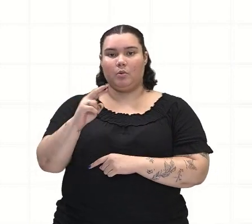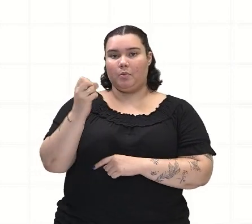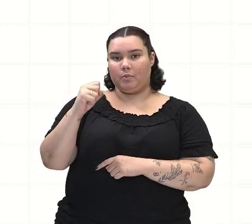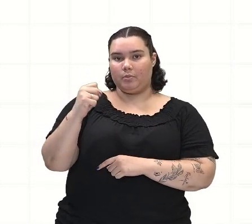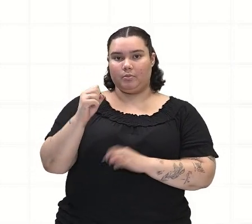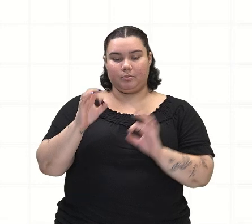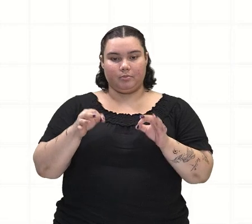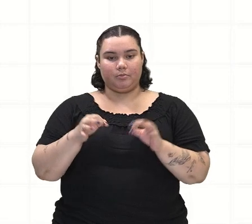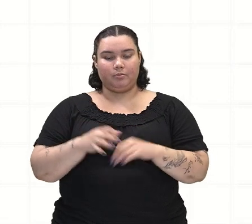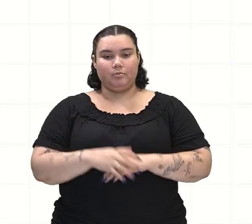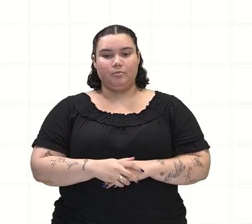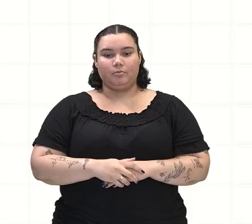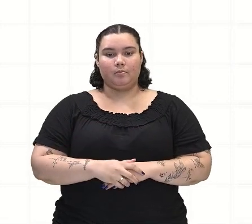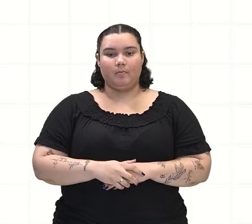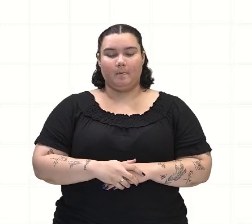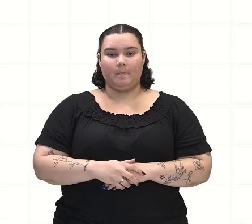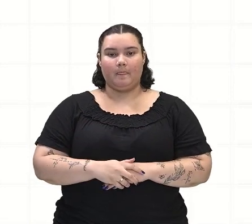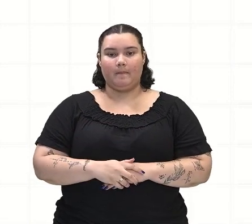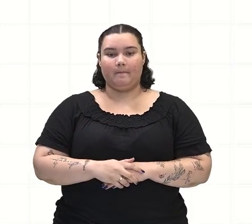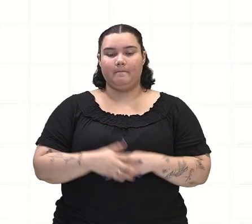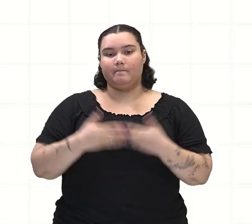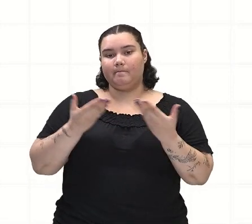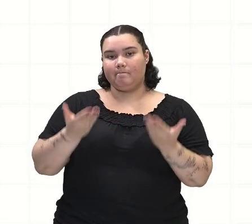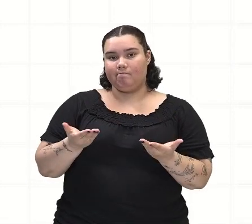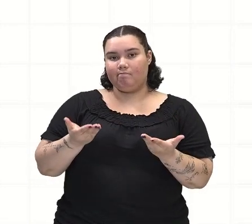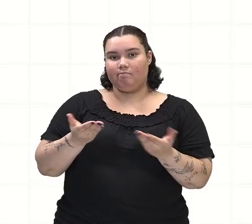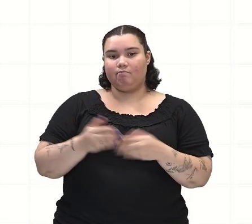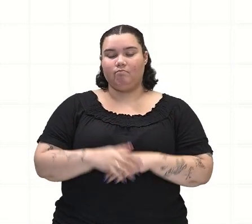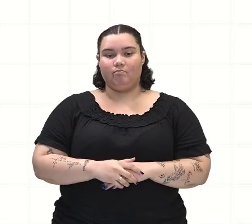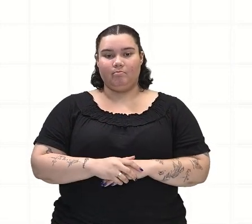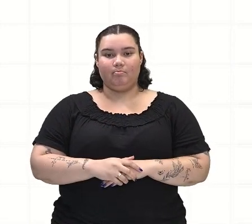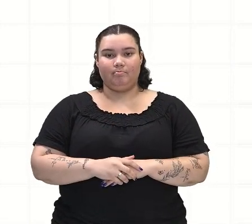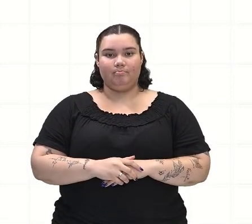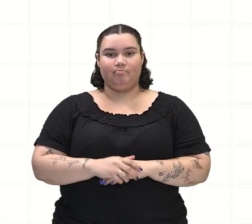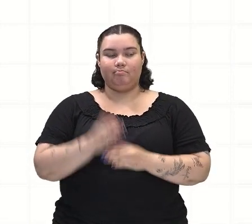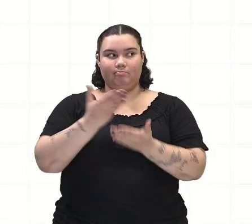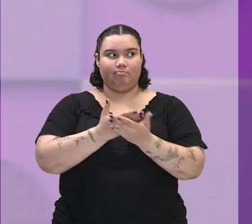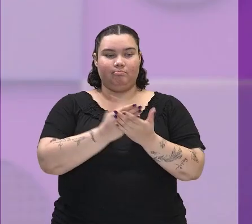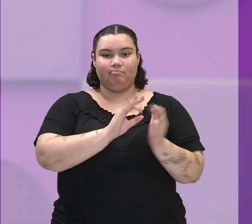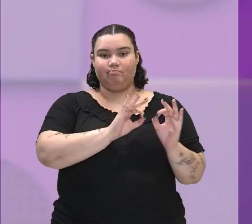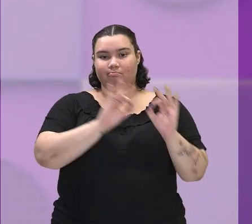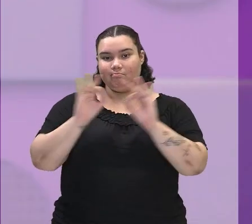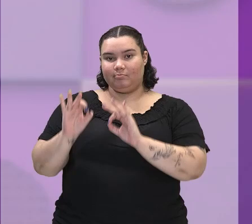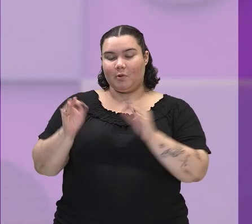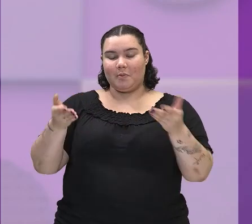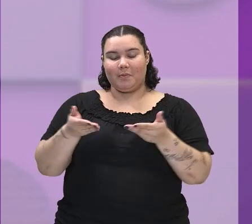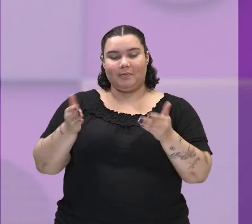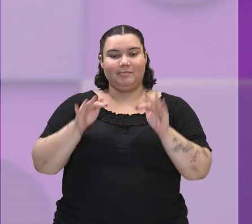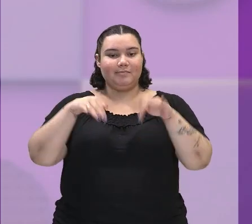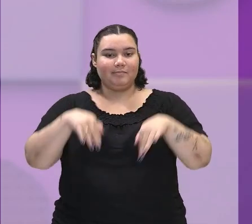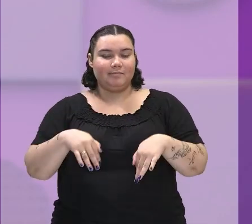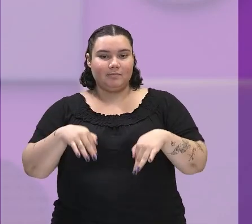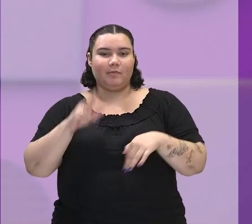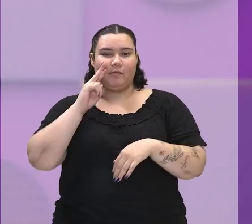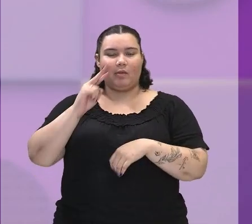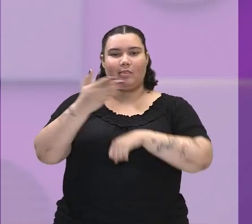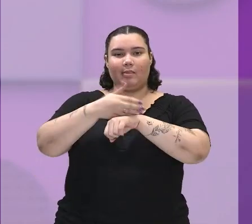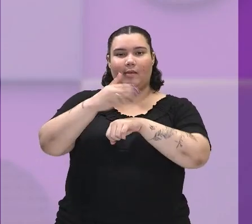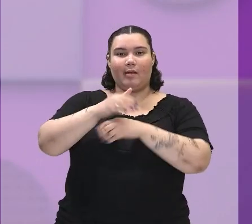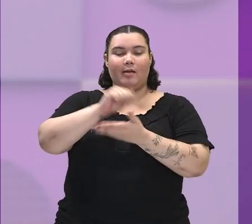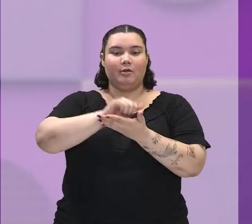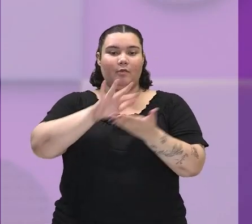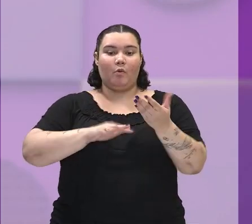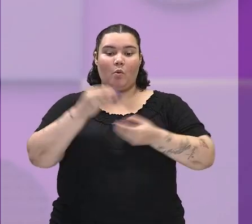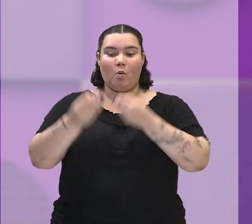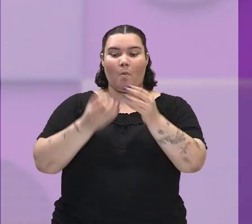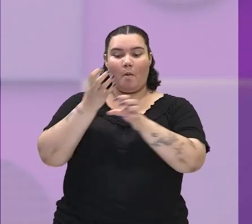certo? Então, muito bem, essa foi a nossa aula, né? Vendo aí exercícios de como calcular o